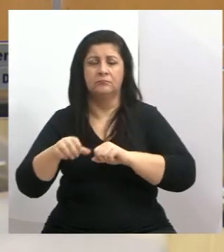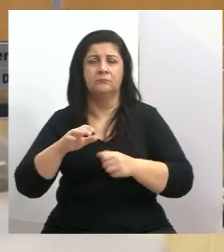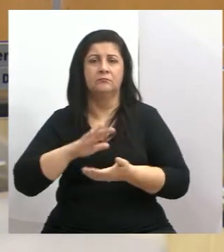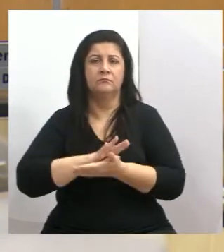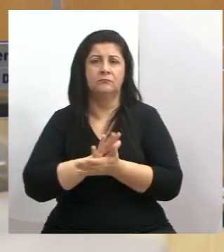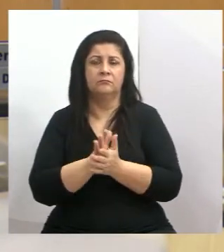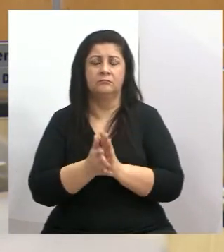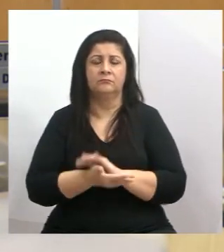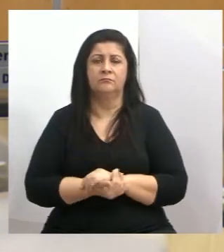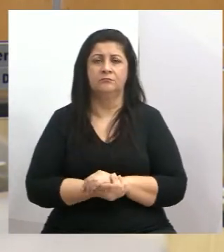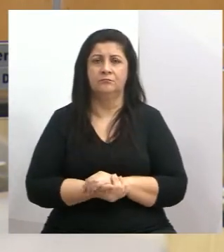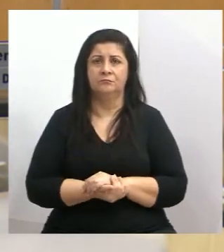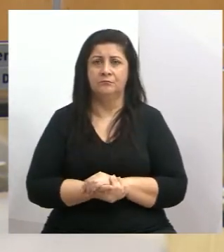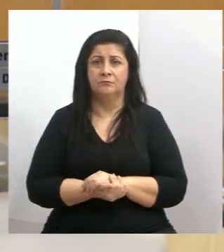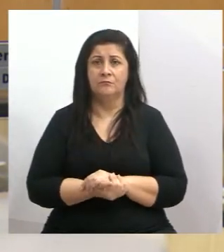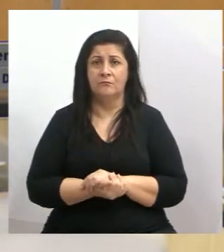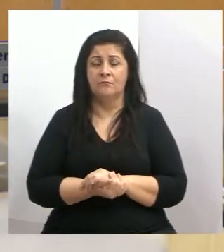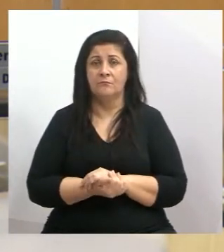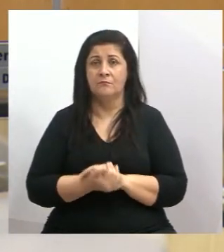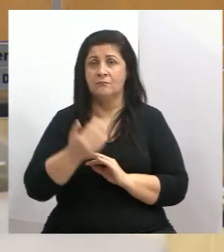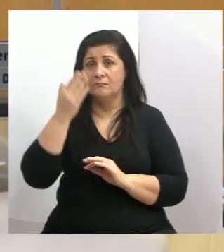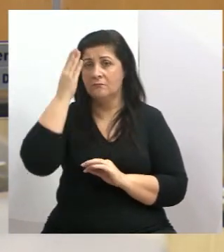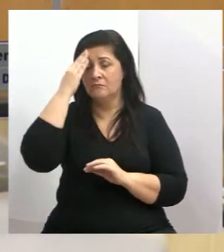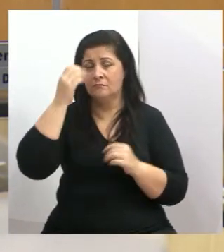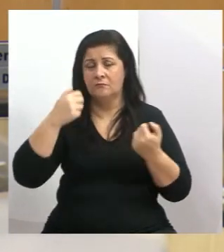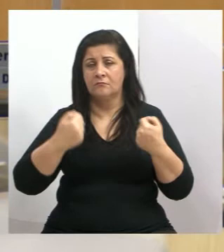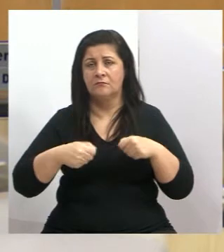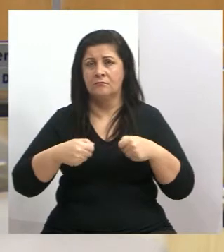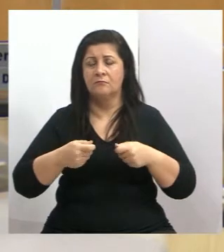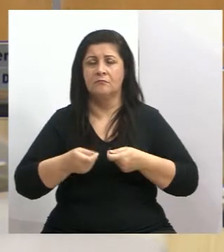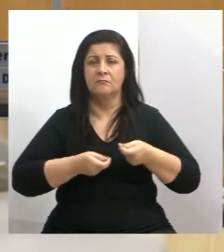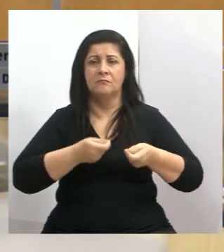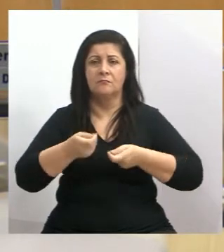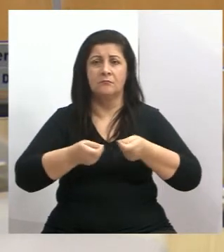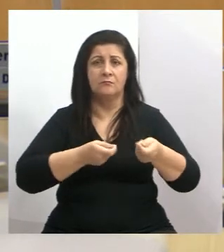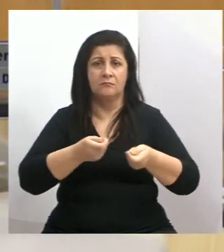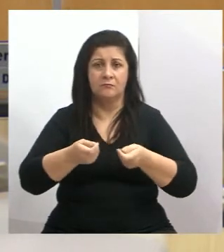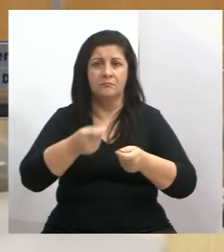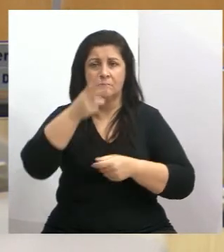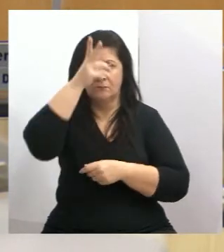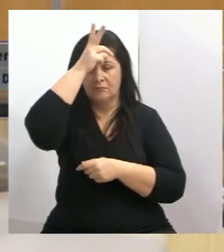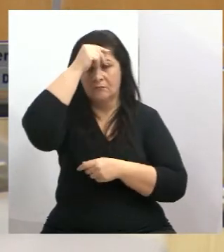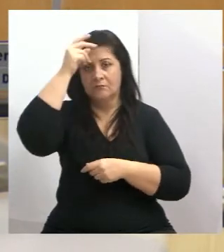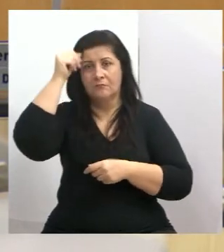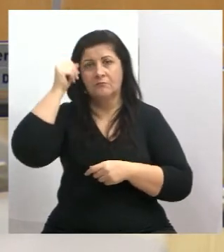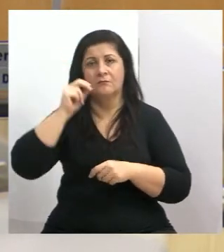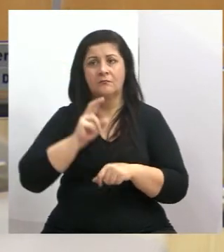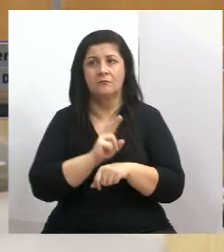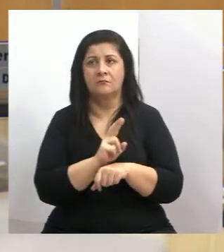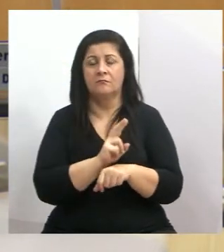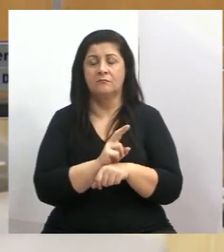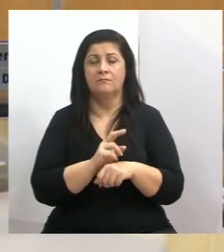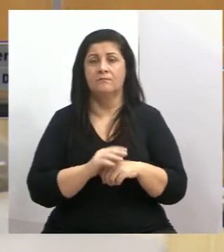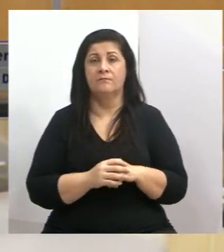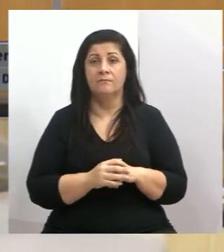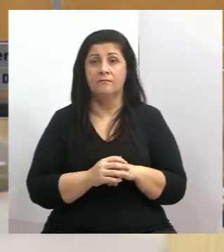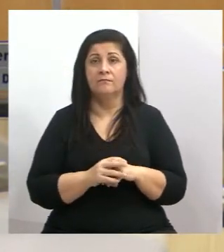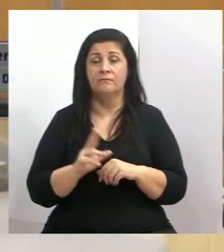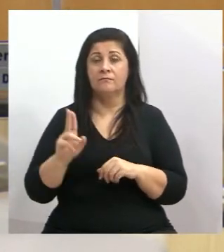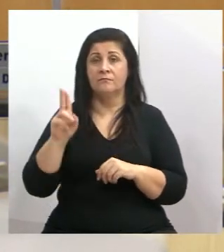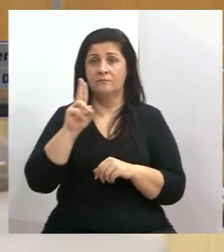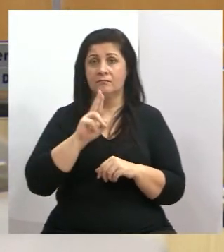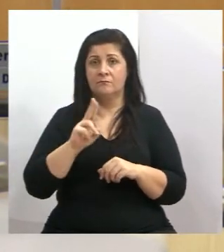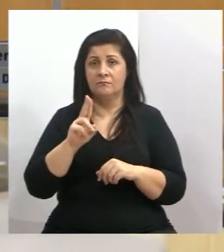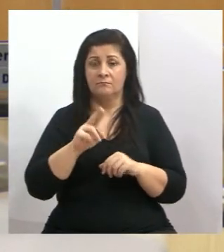opressão considerando a necessidade de administração pública assegurar que a utilização dos equipamentos